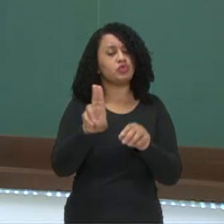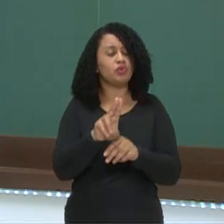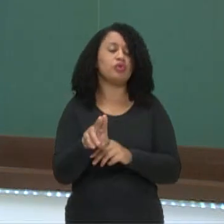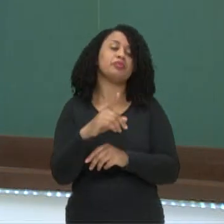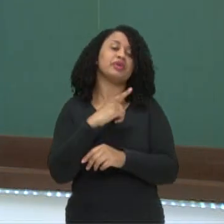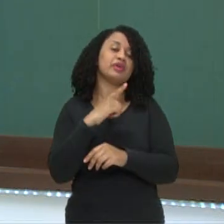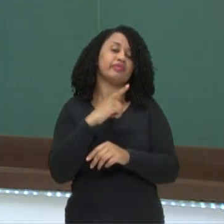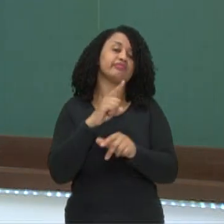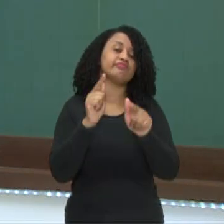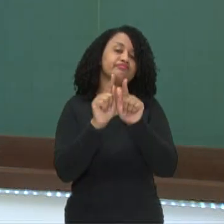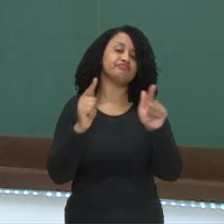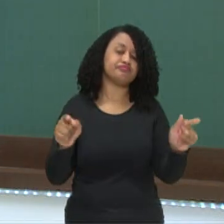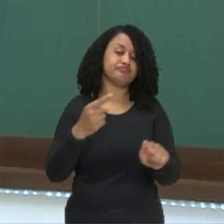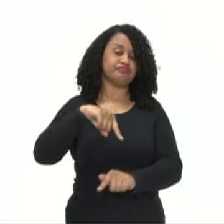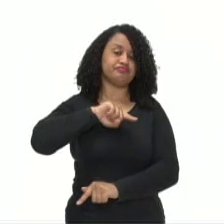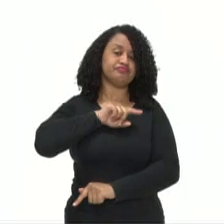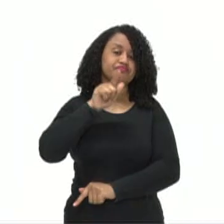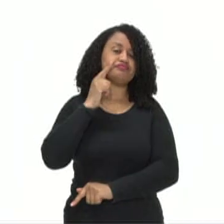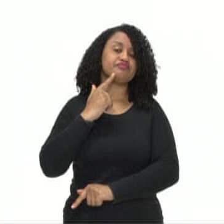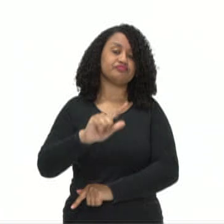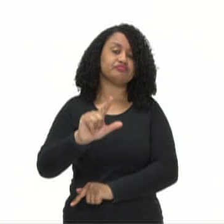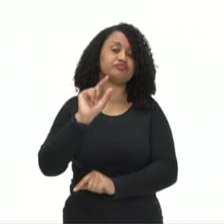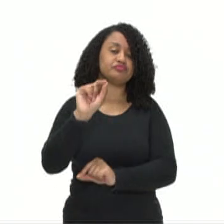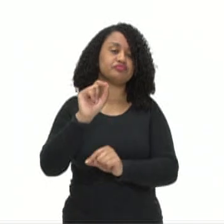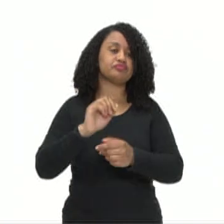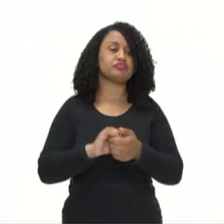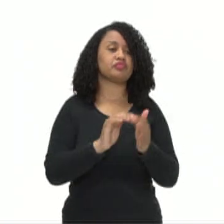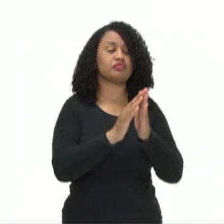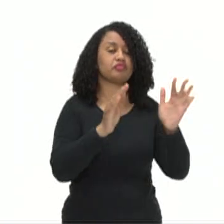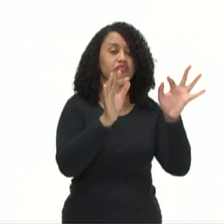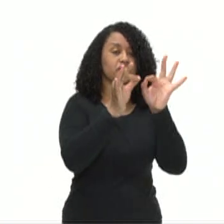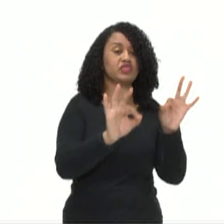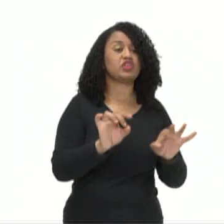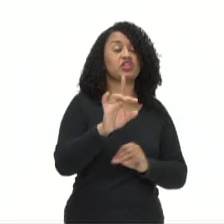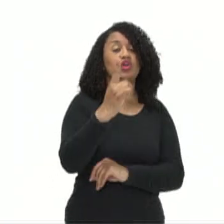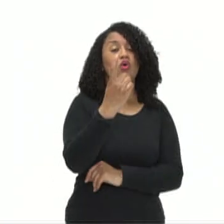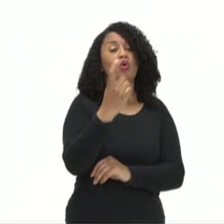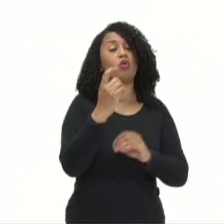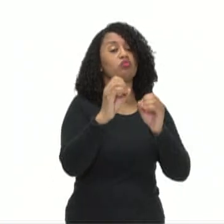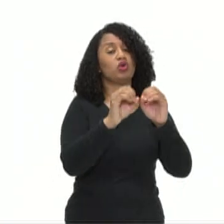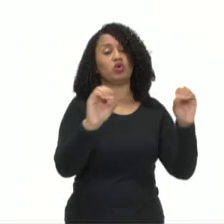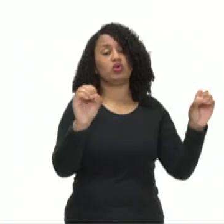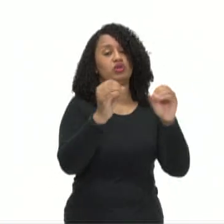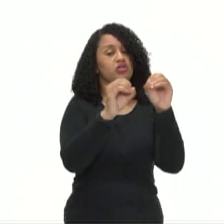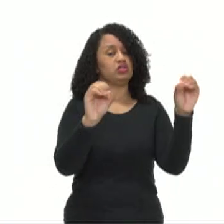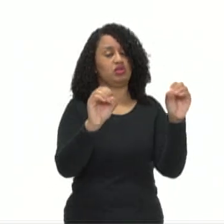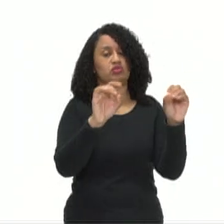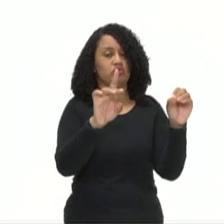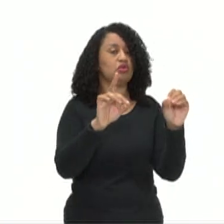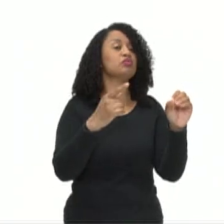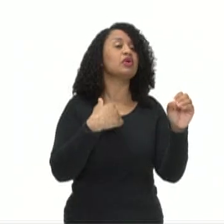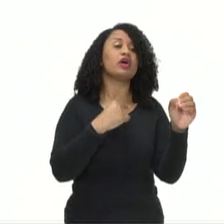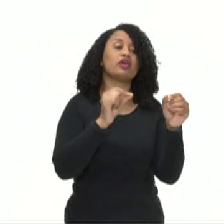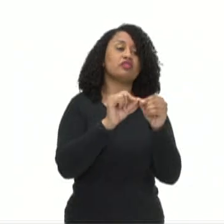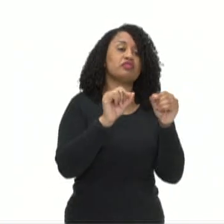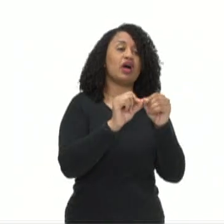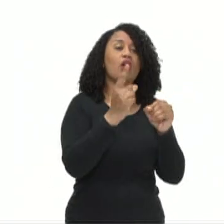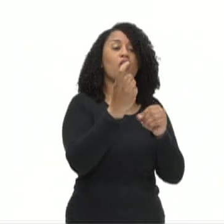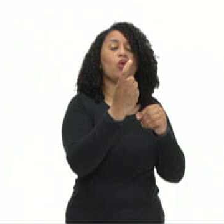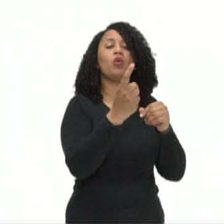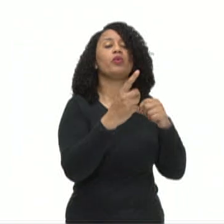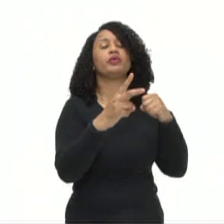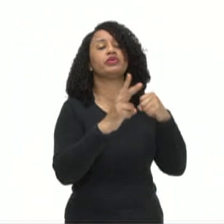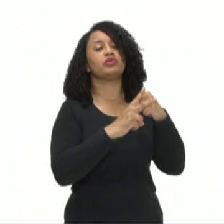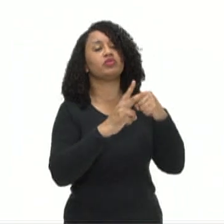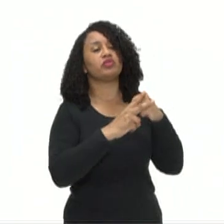gramática da nossa língua. Período simples, há apenas uma oração, a qual se constrói em torno de um único